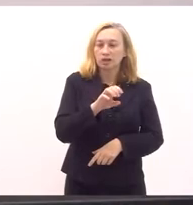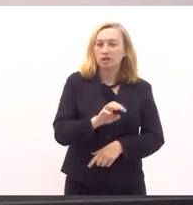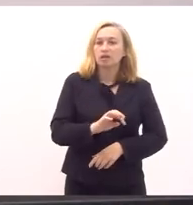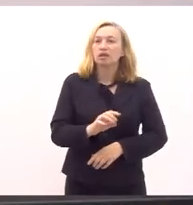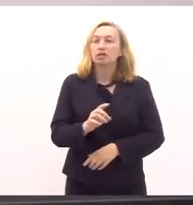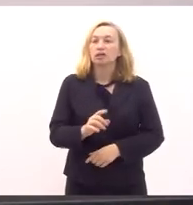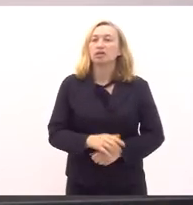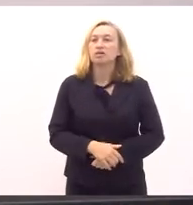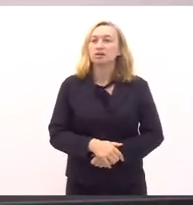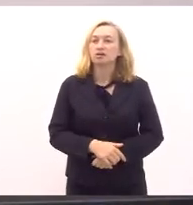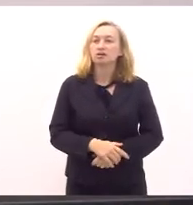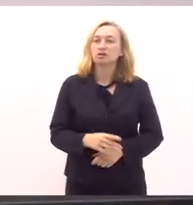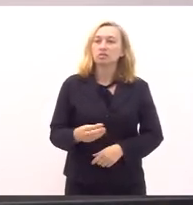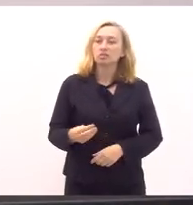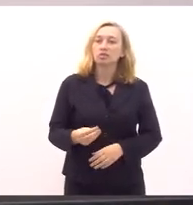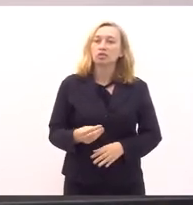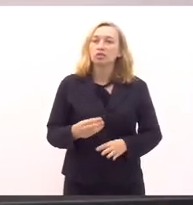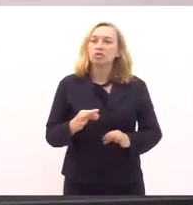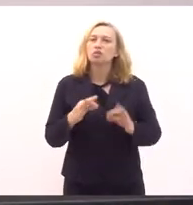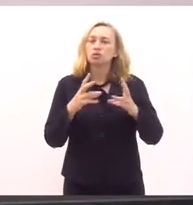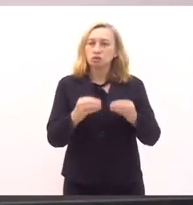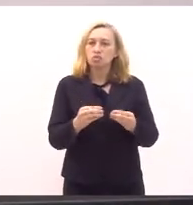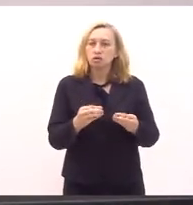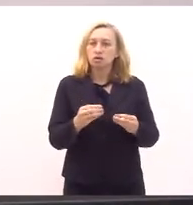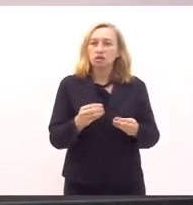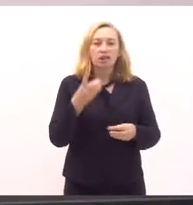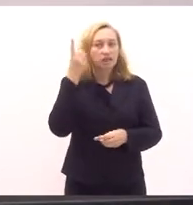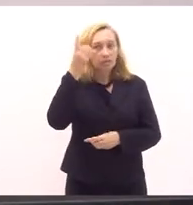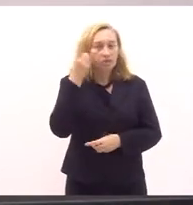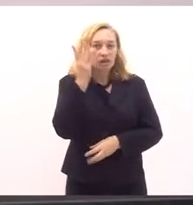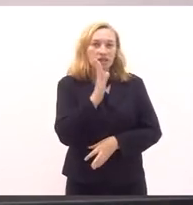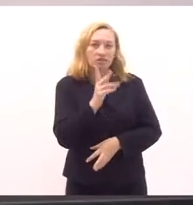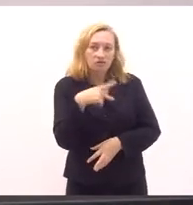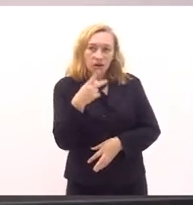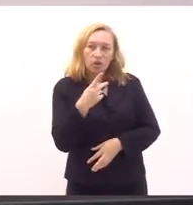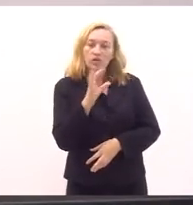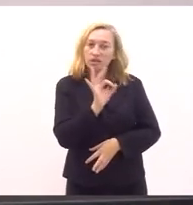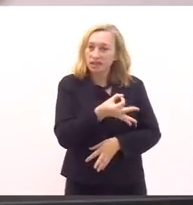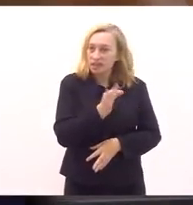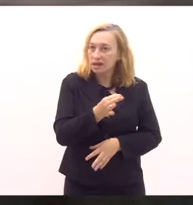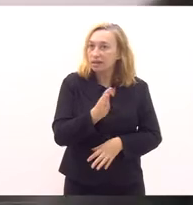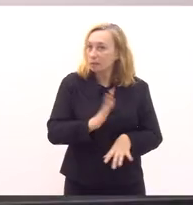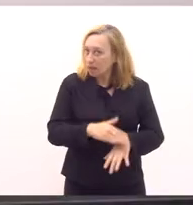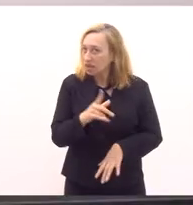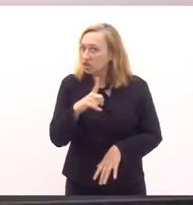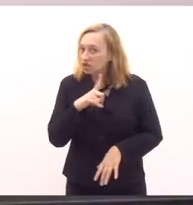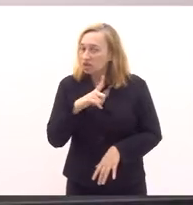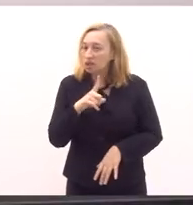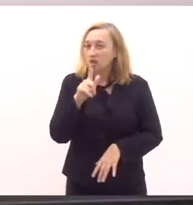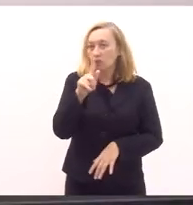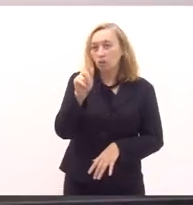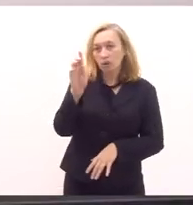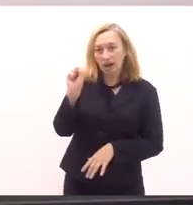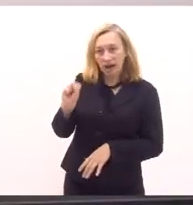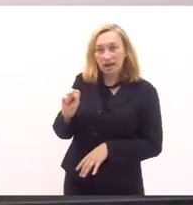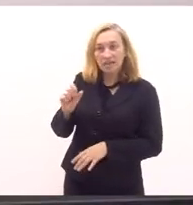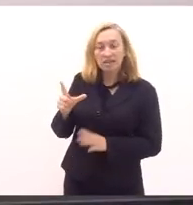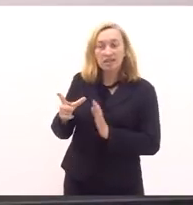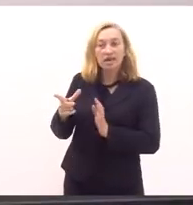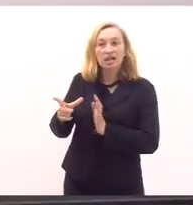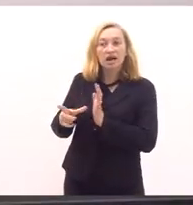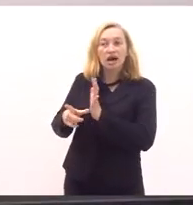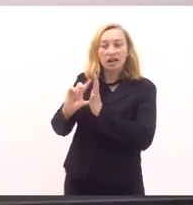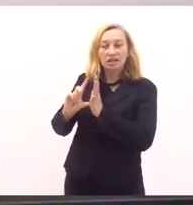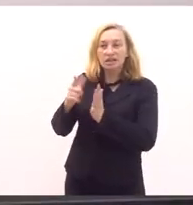passando tudo que a deputada Mônica falou, está coberta de razão, e tem mais. O botijão antigamente era 15, hoje é